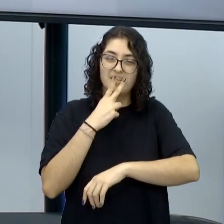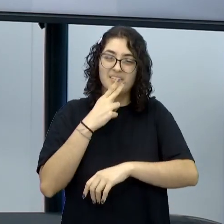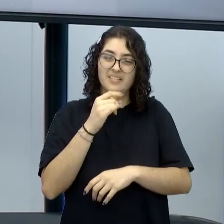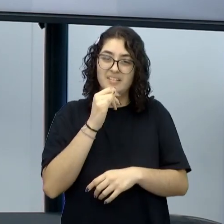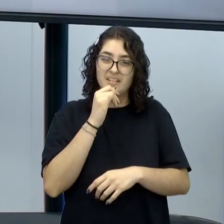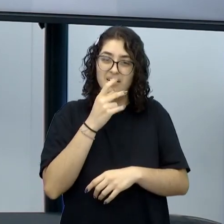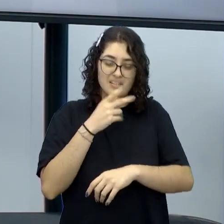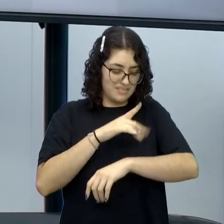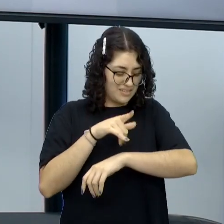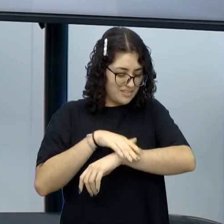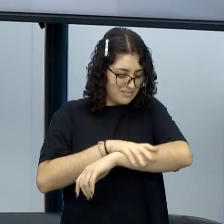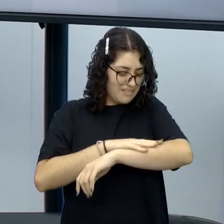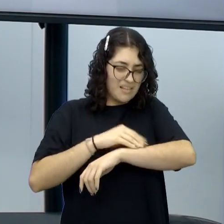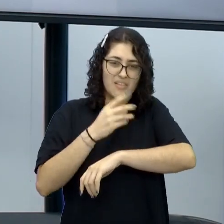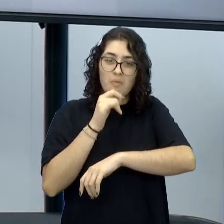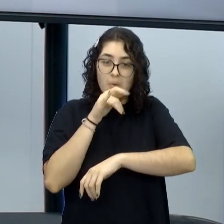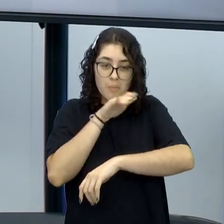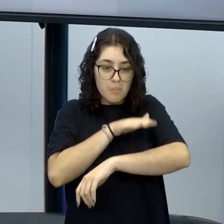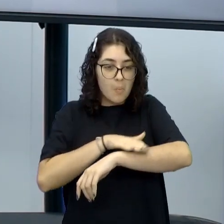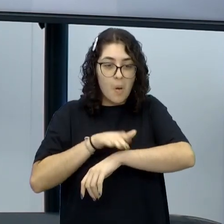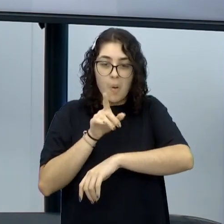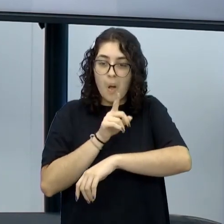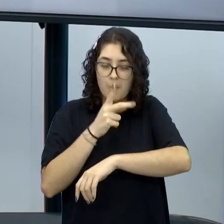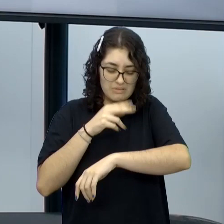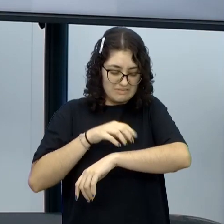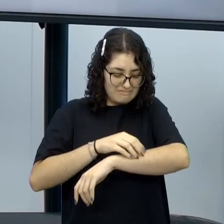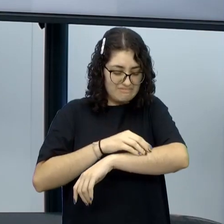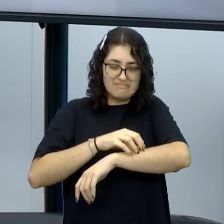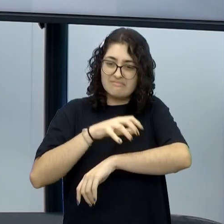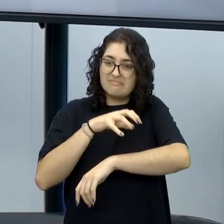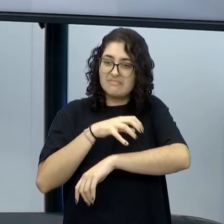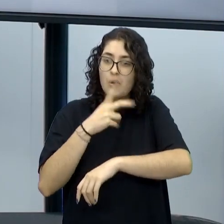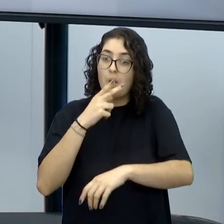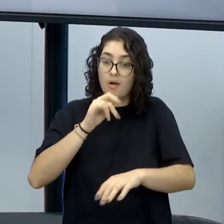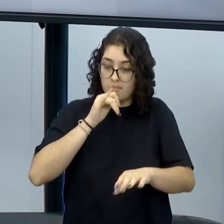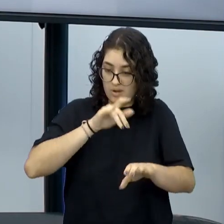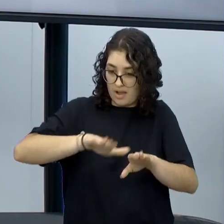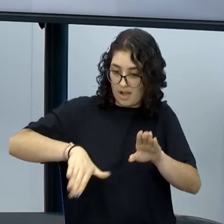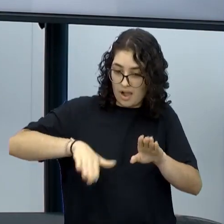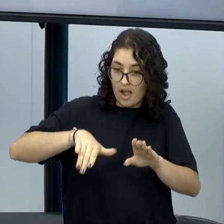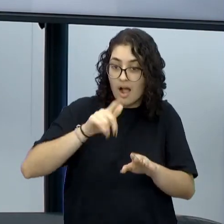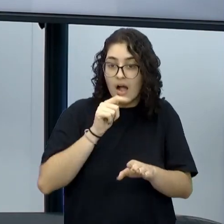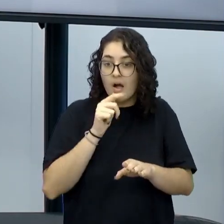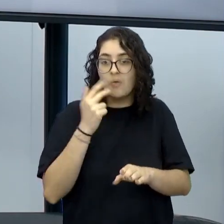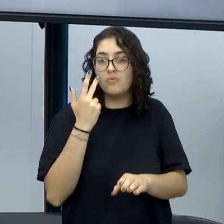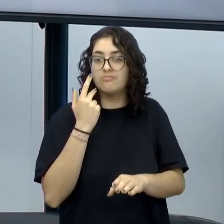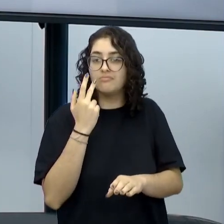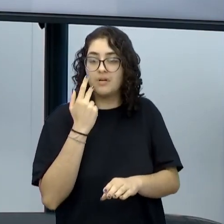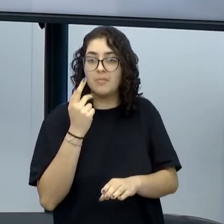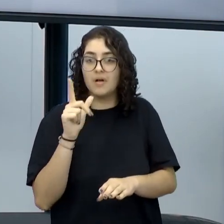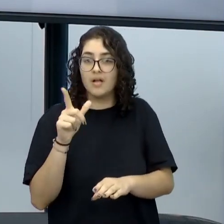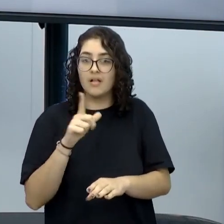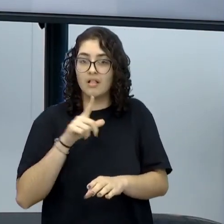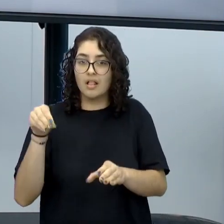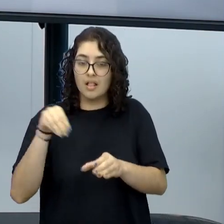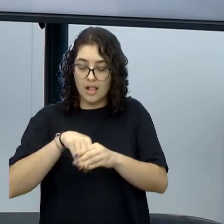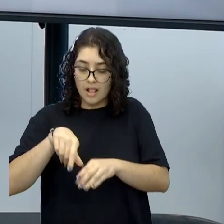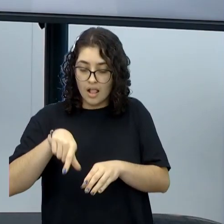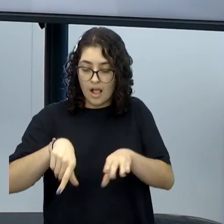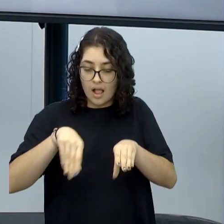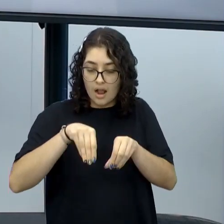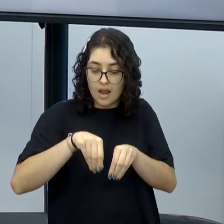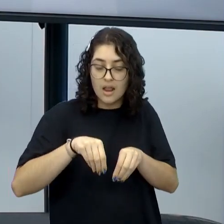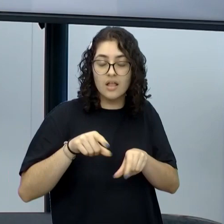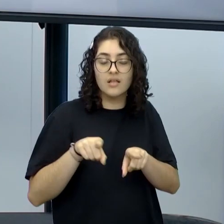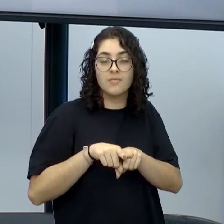você tá áspero. Você não tá lisinho, como se você tivesse entrado numa piscina. Por causa que você tem ali esses sedimentos de areia e de